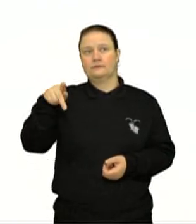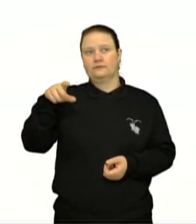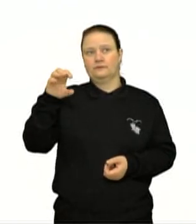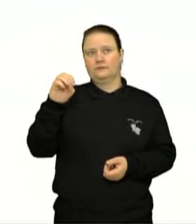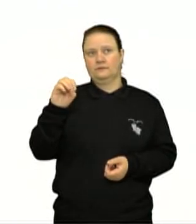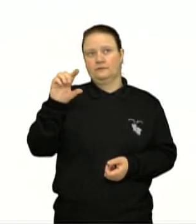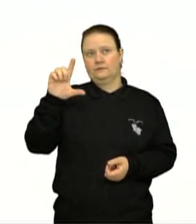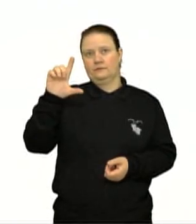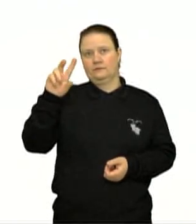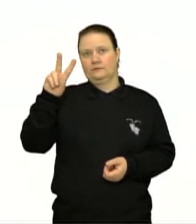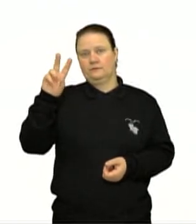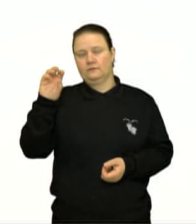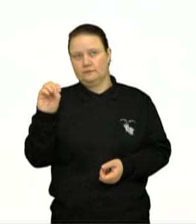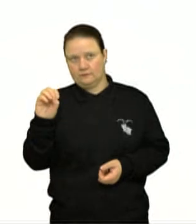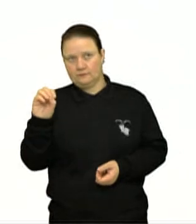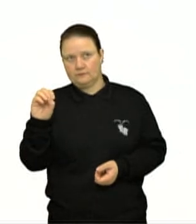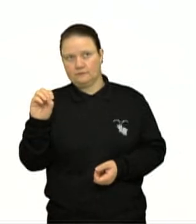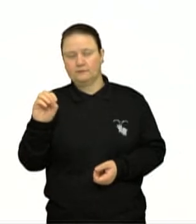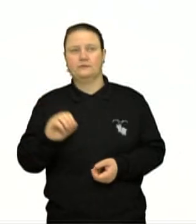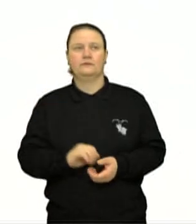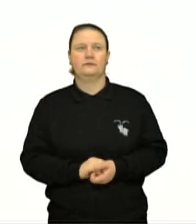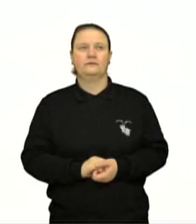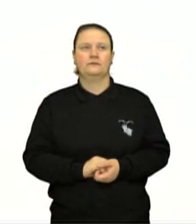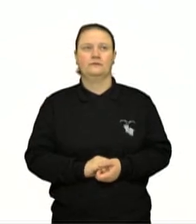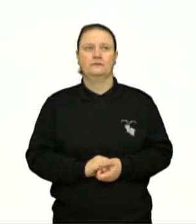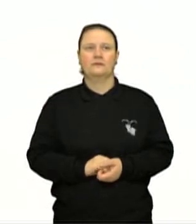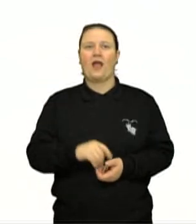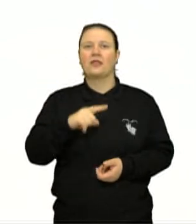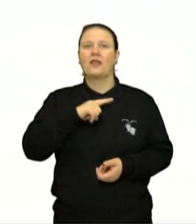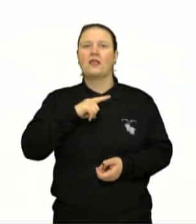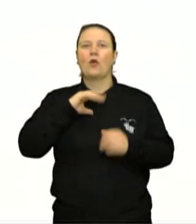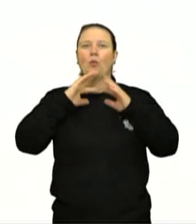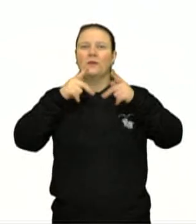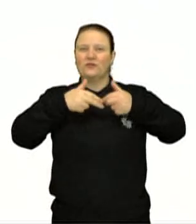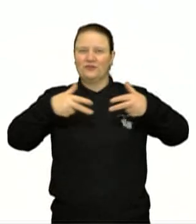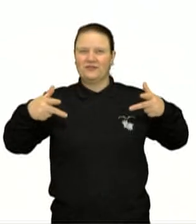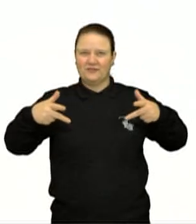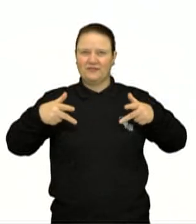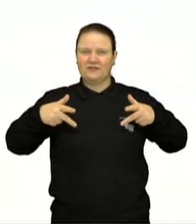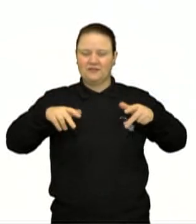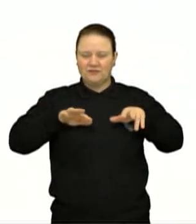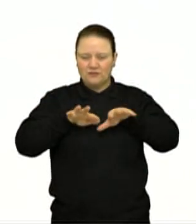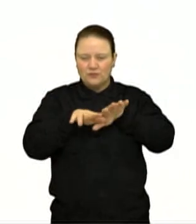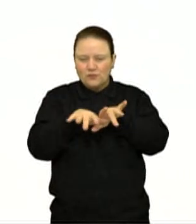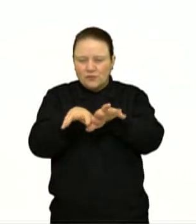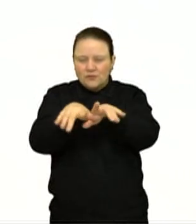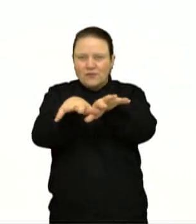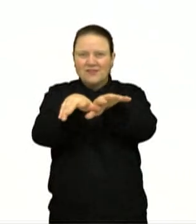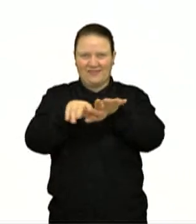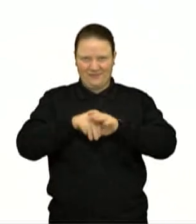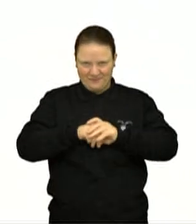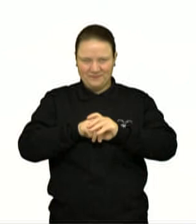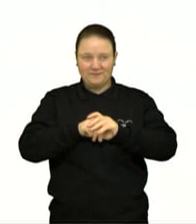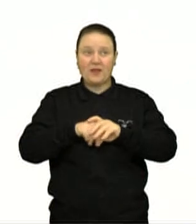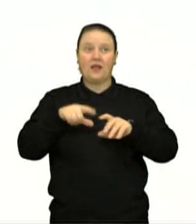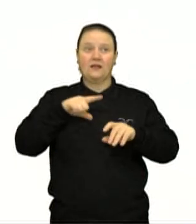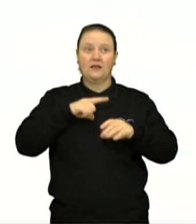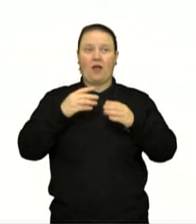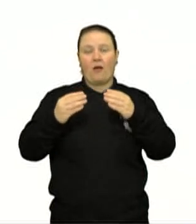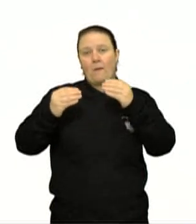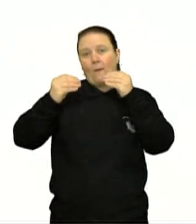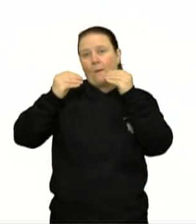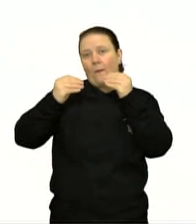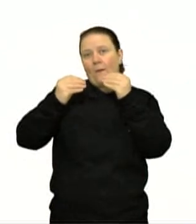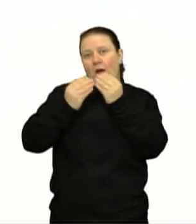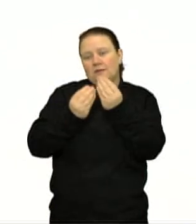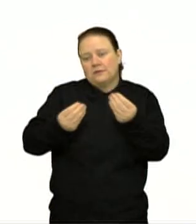é poeira, pó. Certo? Aí, nós temos pastel em espanhol. Pastel em espanhol,